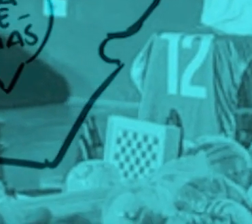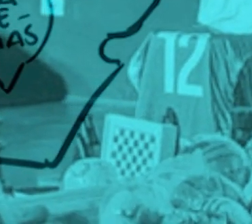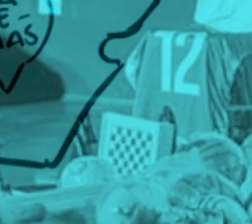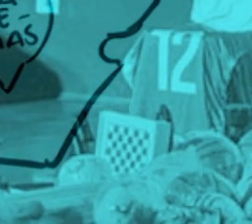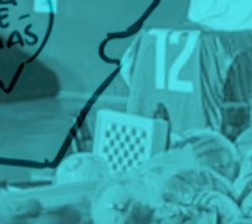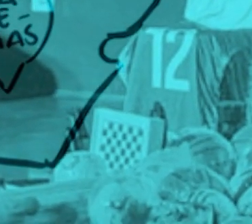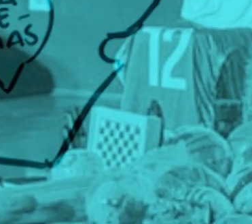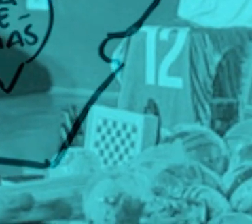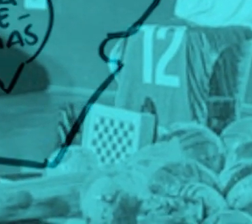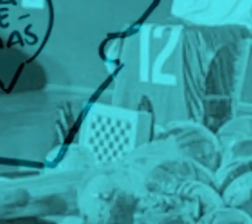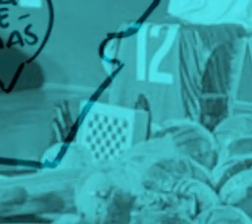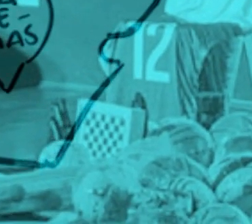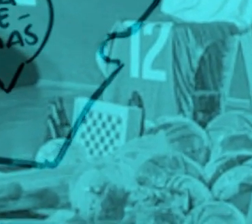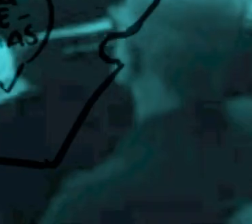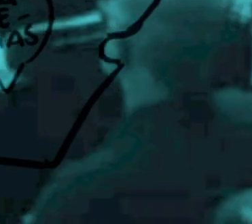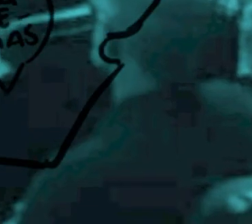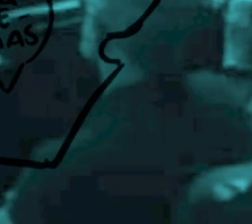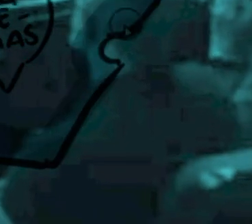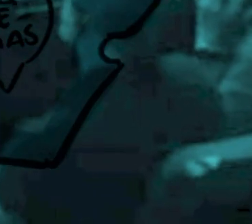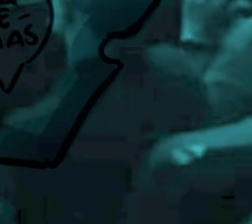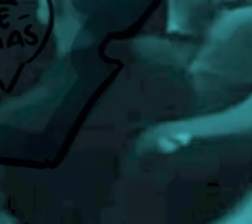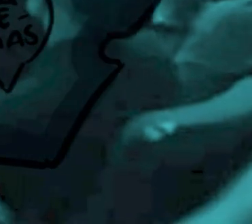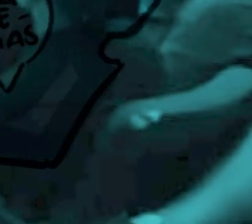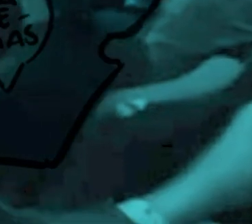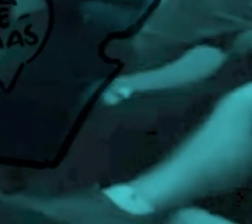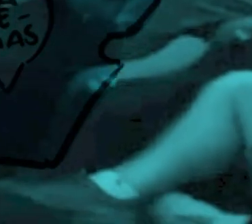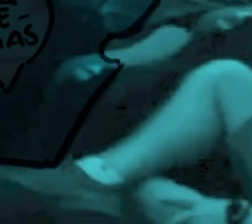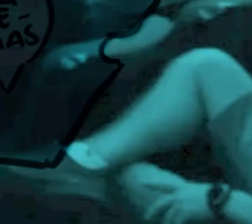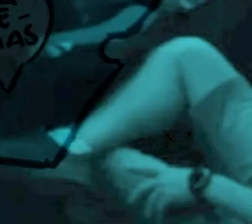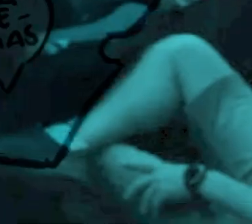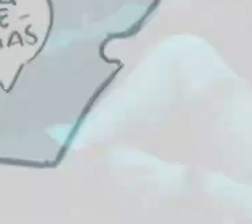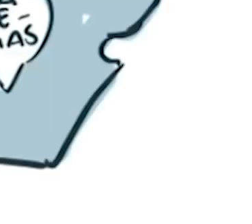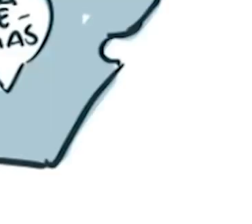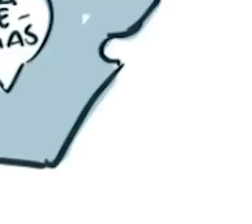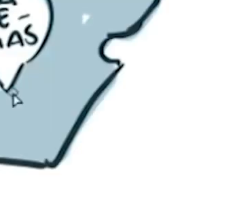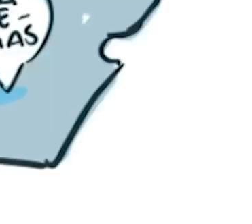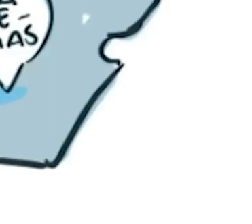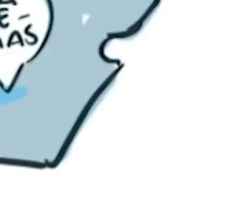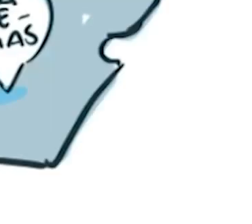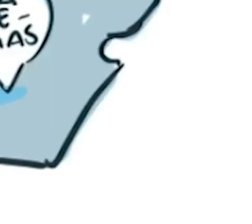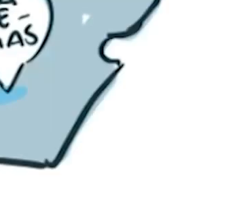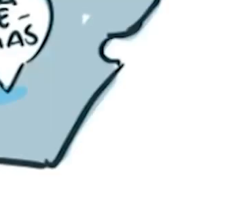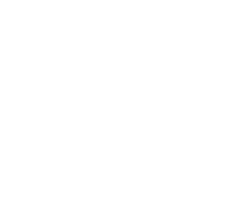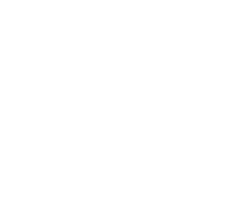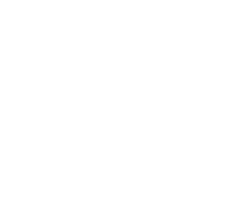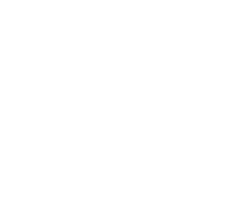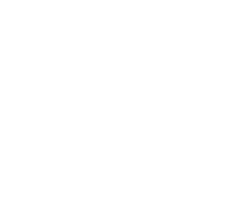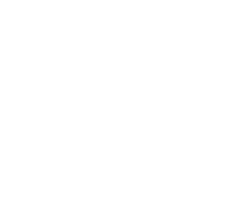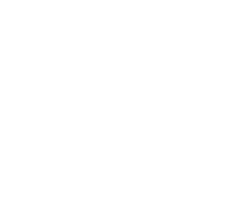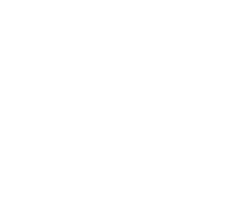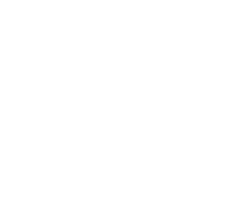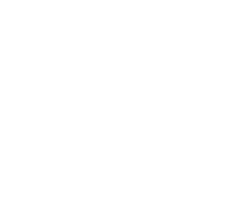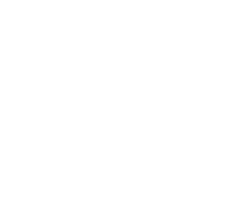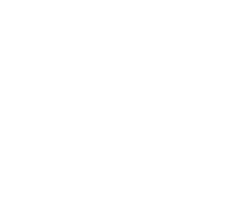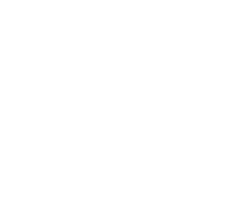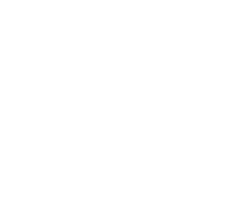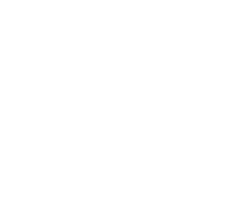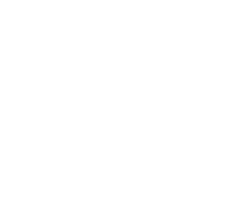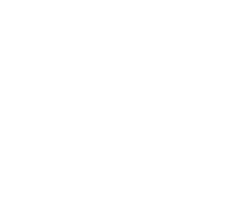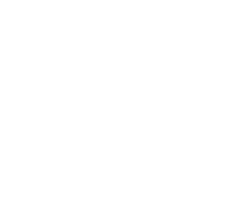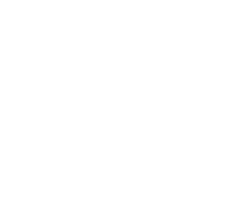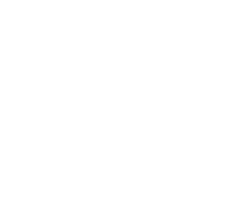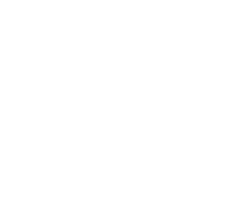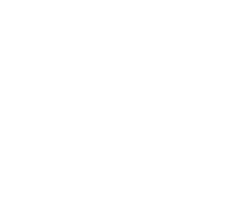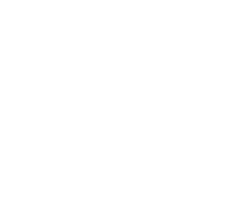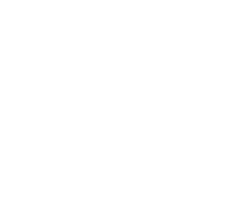evidenciar a todo momento a força política do esporte, pela perspectiva do planejamento e gestão. Partindo da premissa de que esses